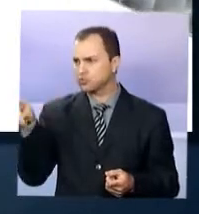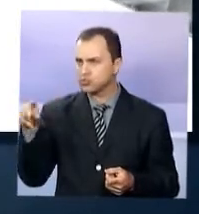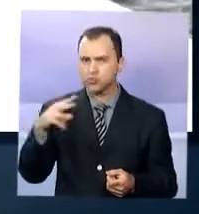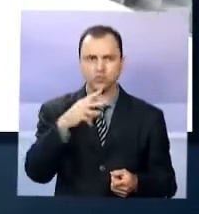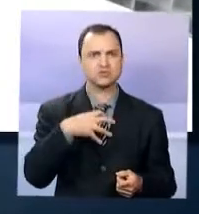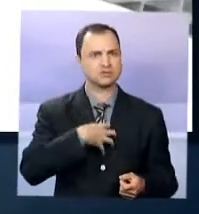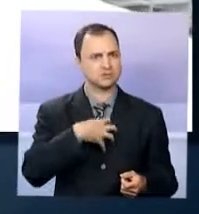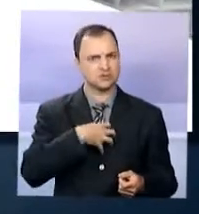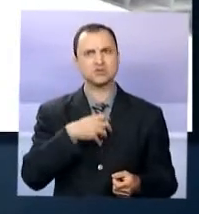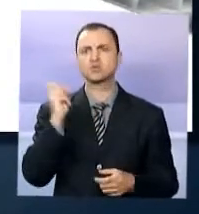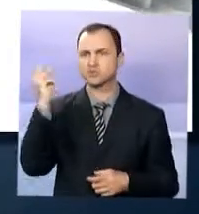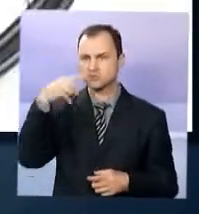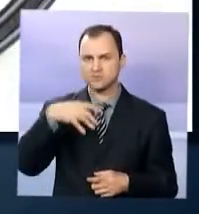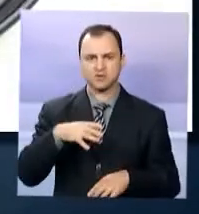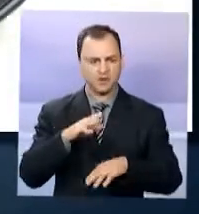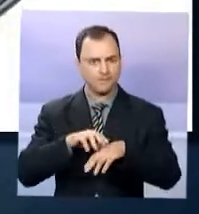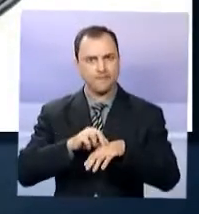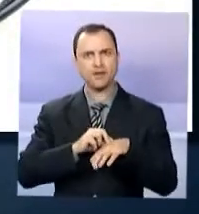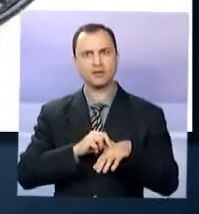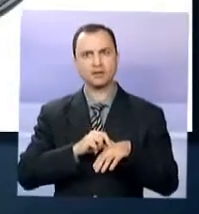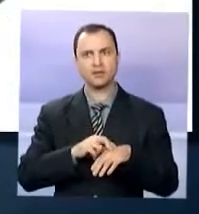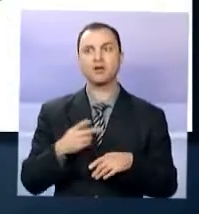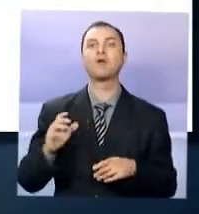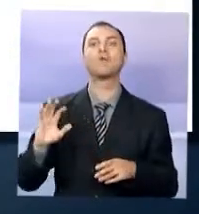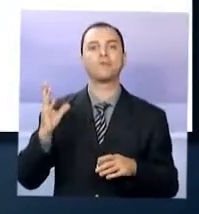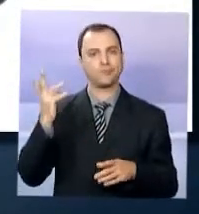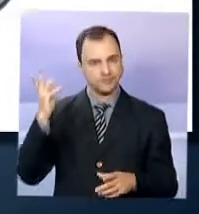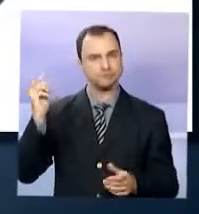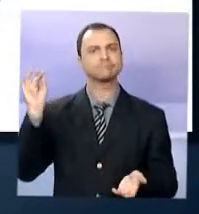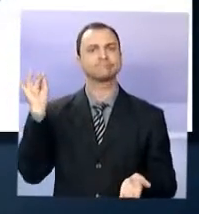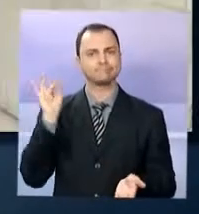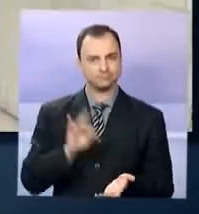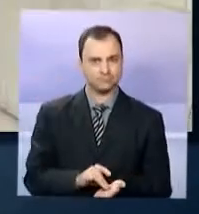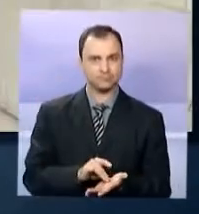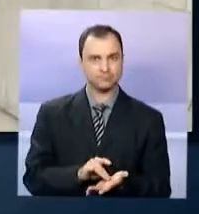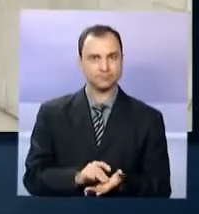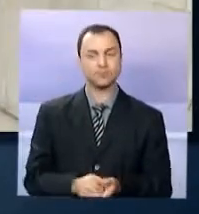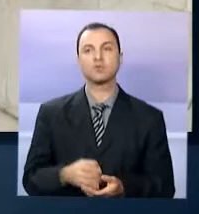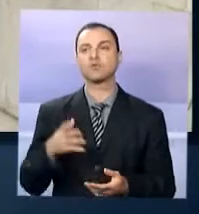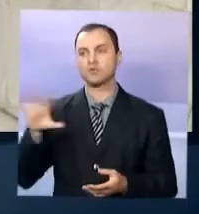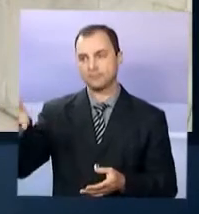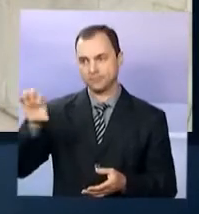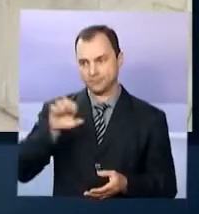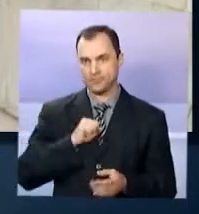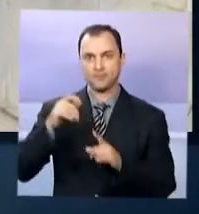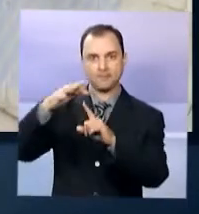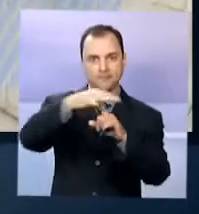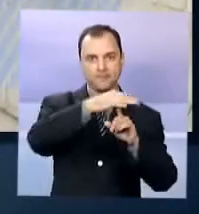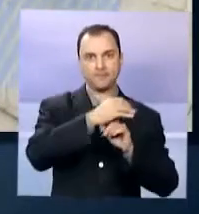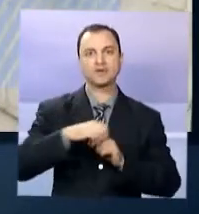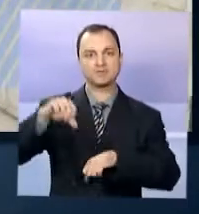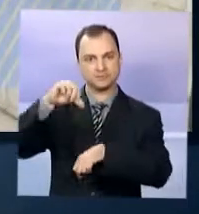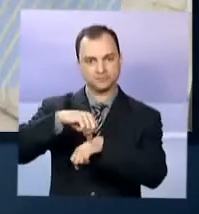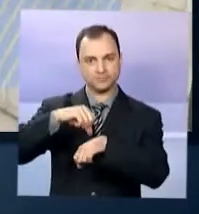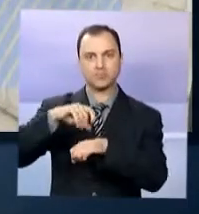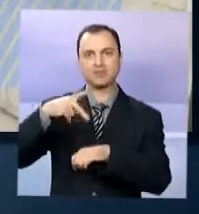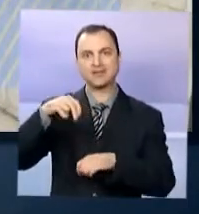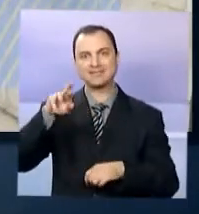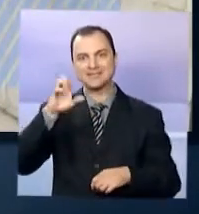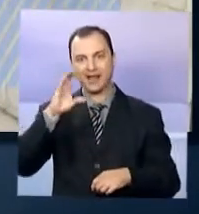sente-se as dificuldades na pele e foi isso o que aconteceu a gente pegou ali a Praça Central de Piracicaba